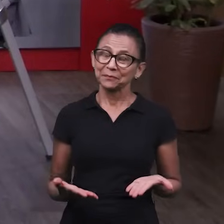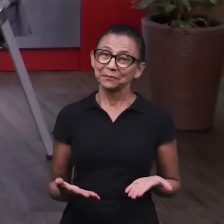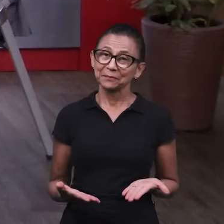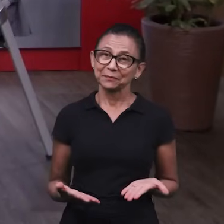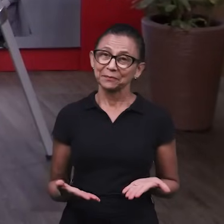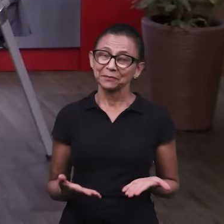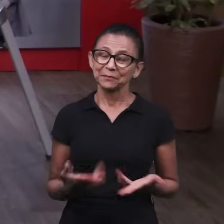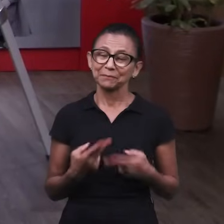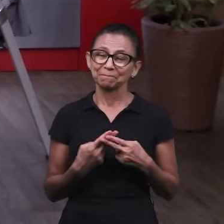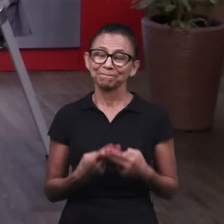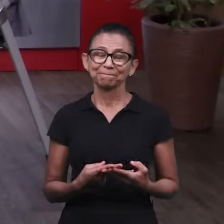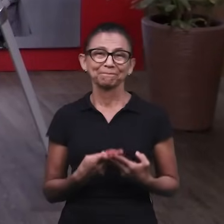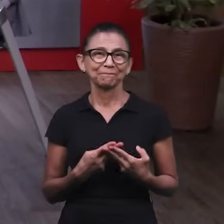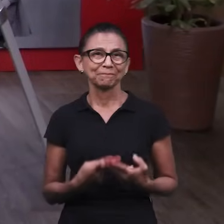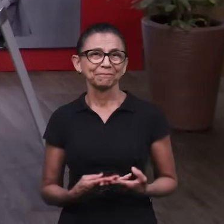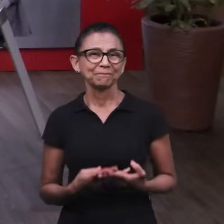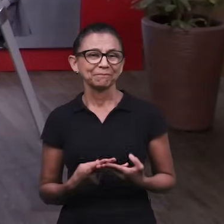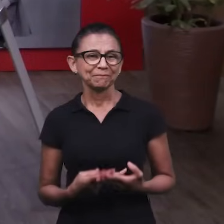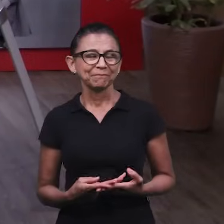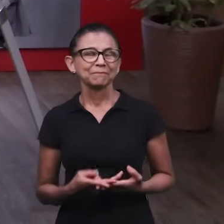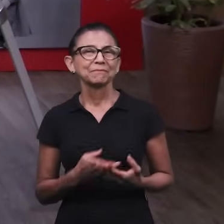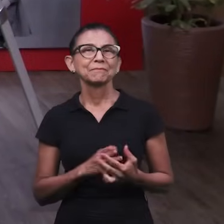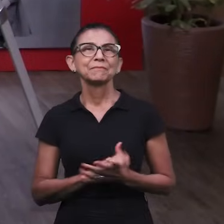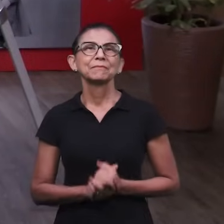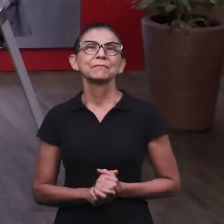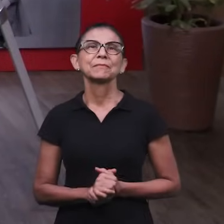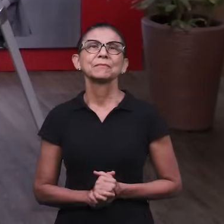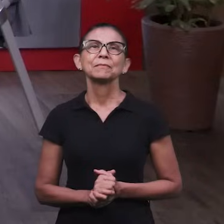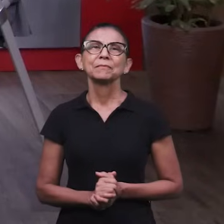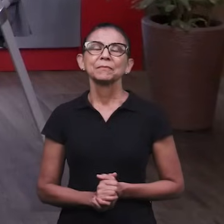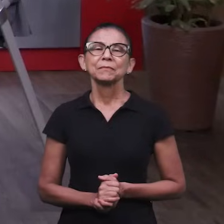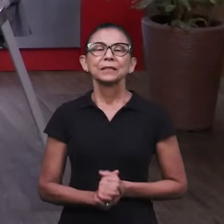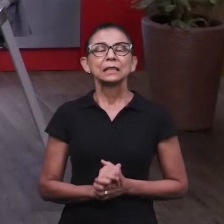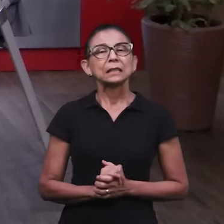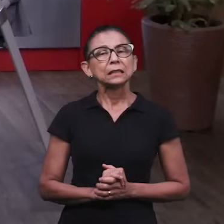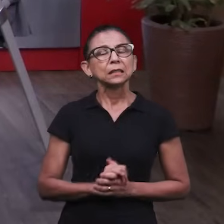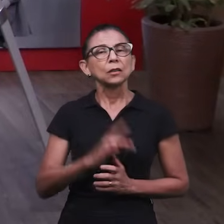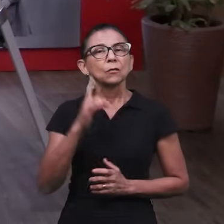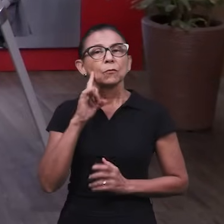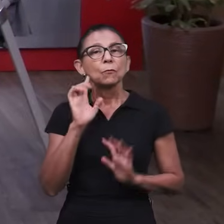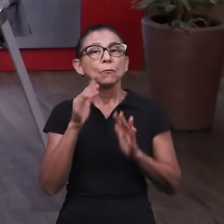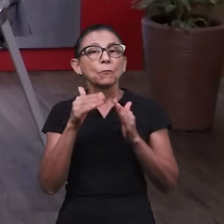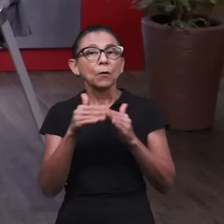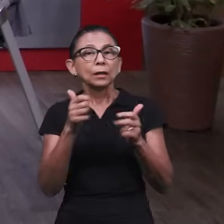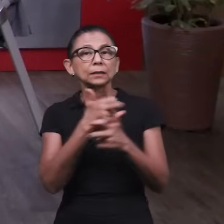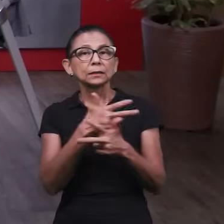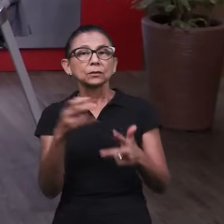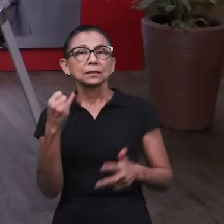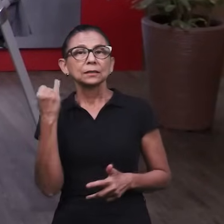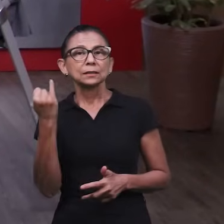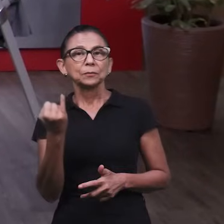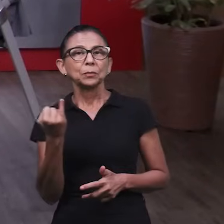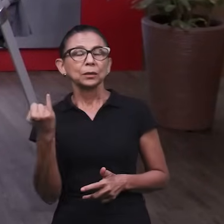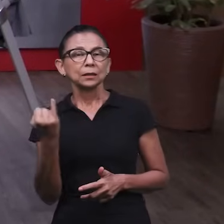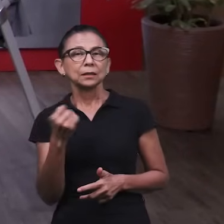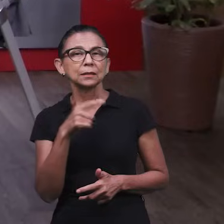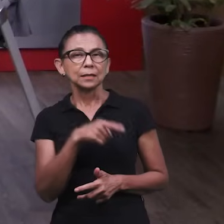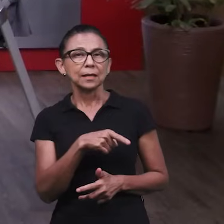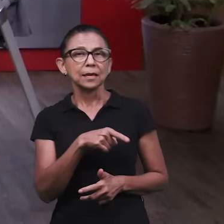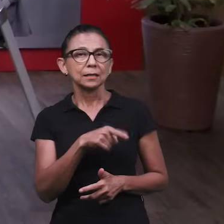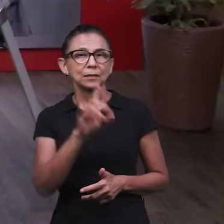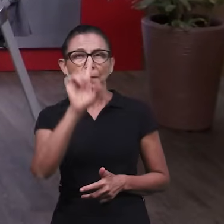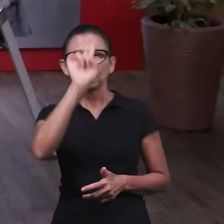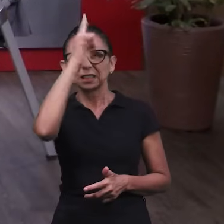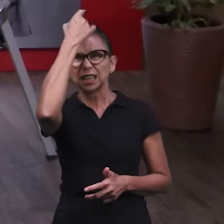educando. Mas procure, então, pontuar bastante o que ele faz de bom. E eles são muito bons em